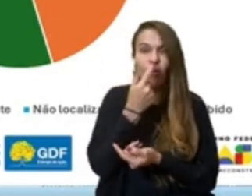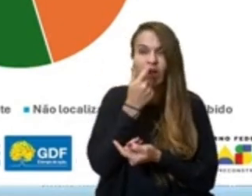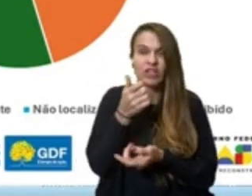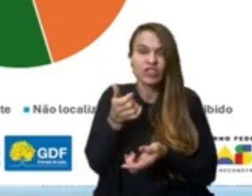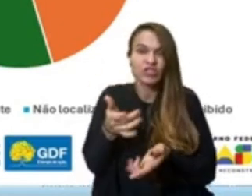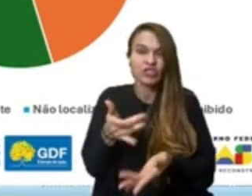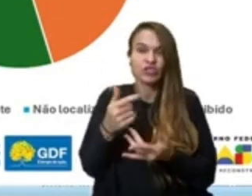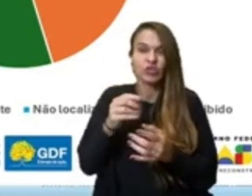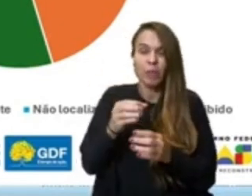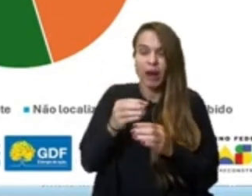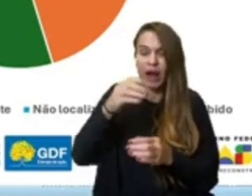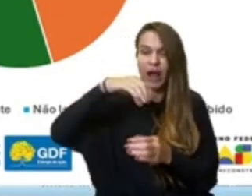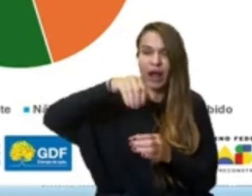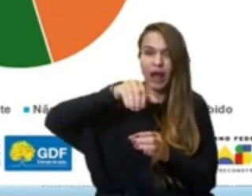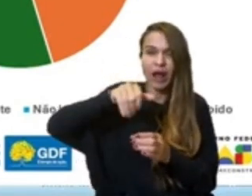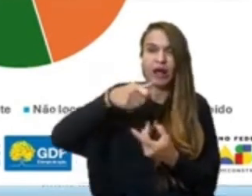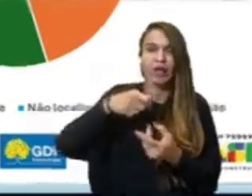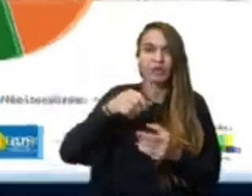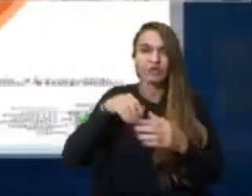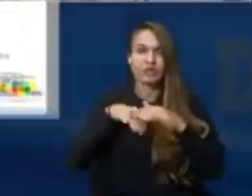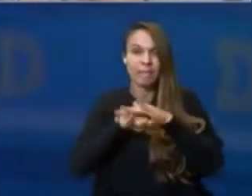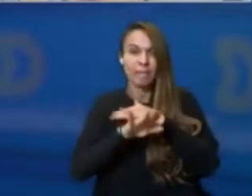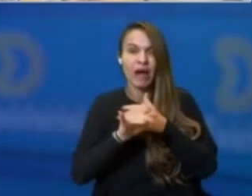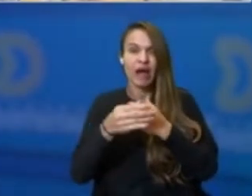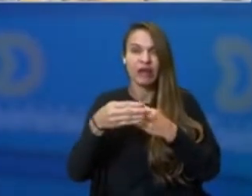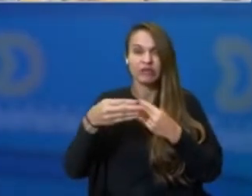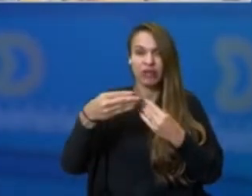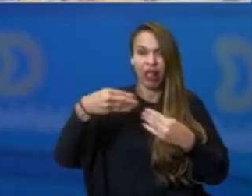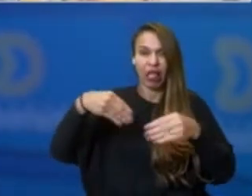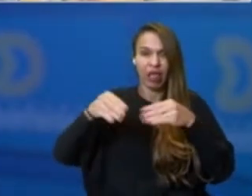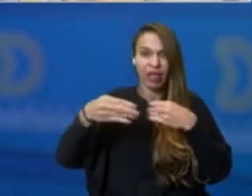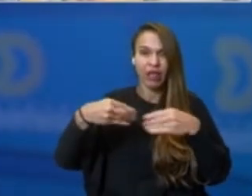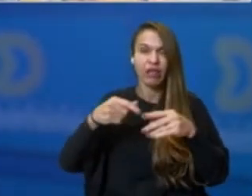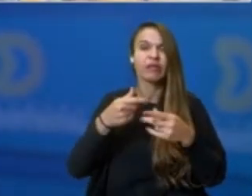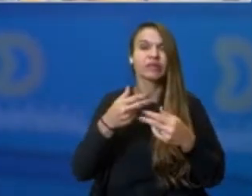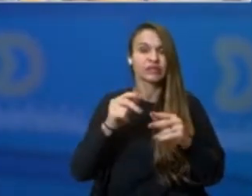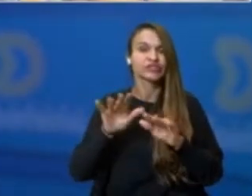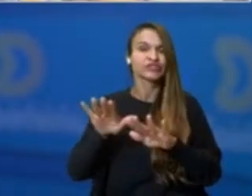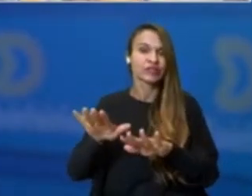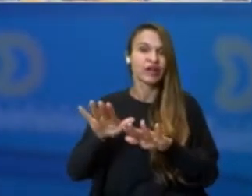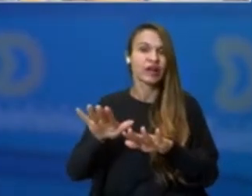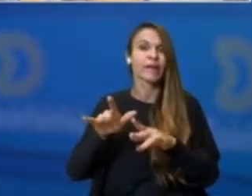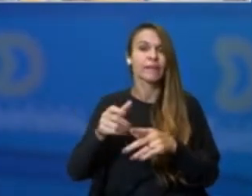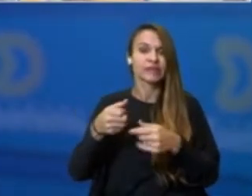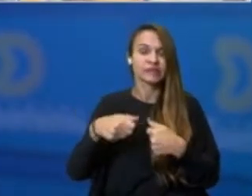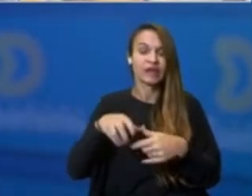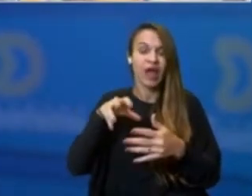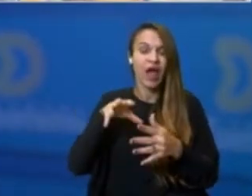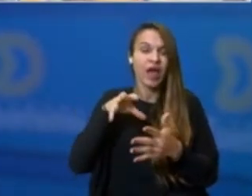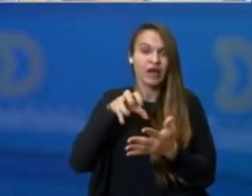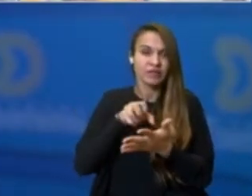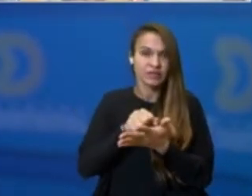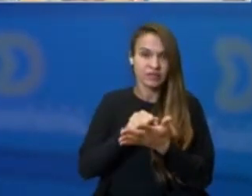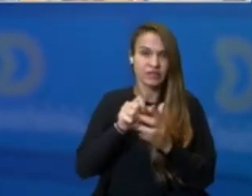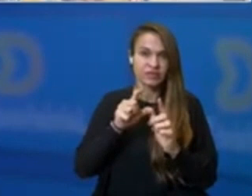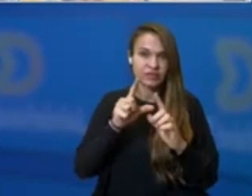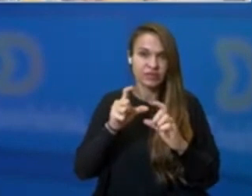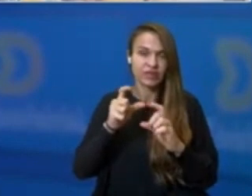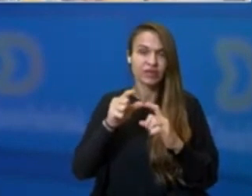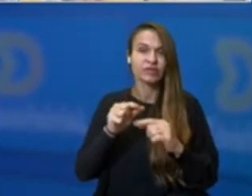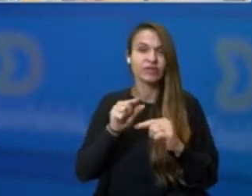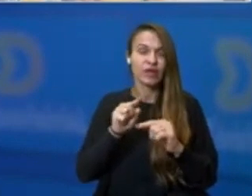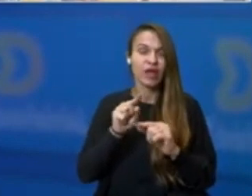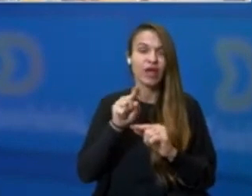um resto de saco plástico, assim, coisas esporádicas, né? Mas estava lá e a gente tinha que registrar. Era nesse nível lá